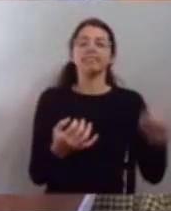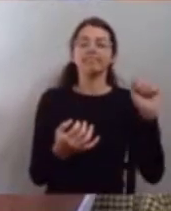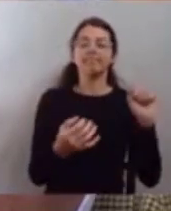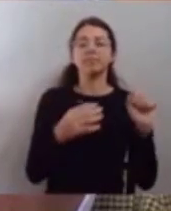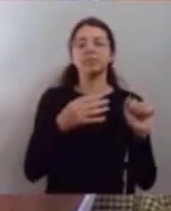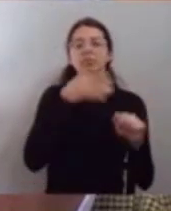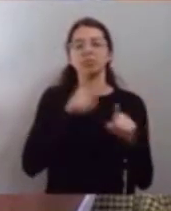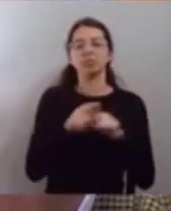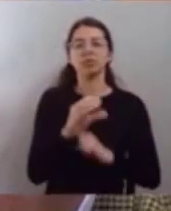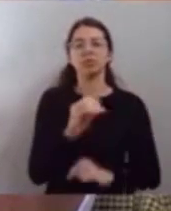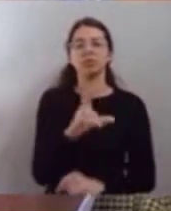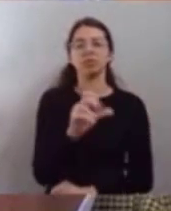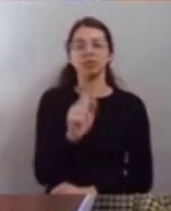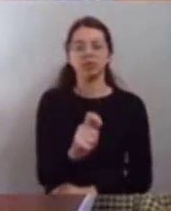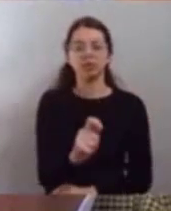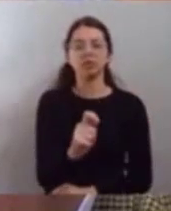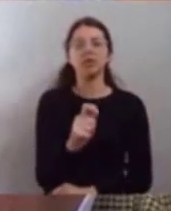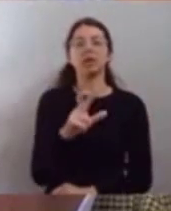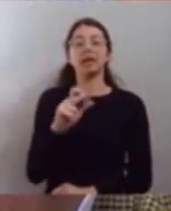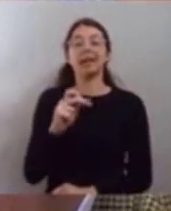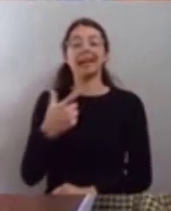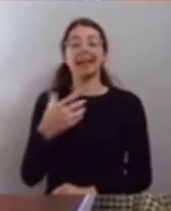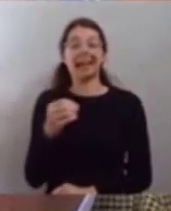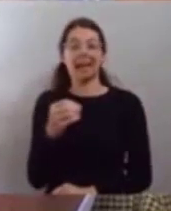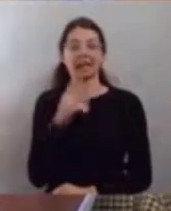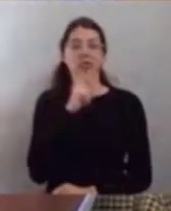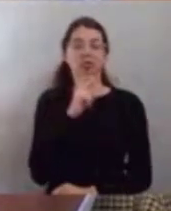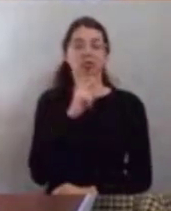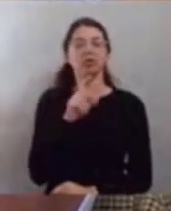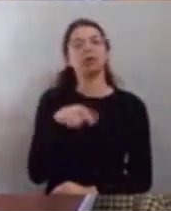e não gato em meados de 2022